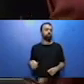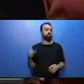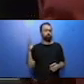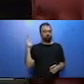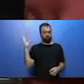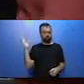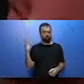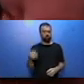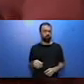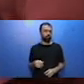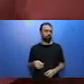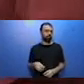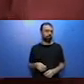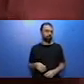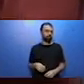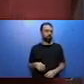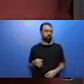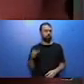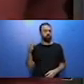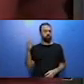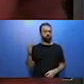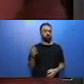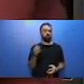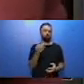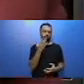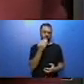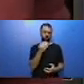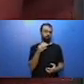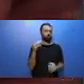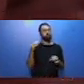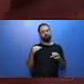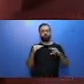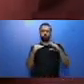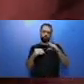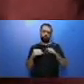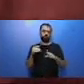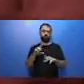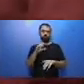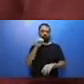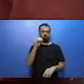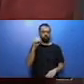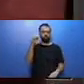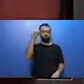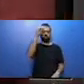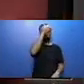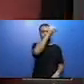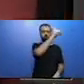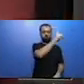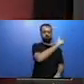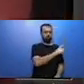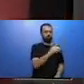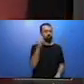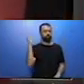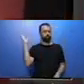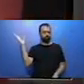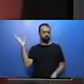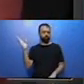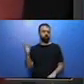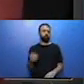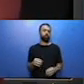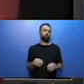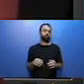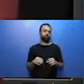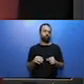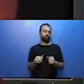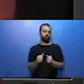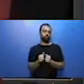um dia. Nós temos lá café da manhã, uma fruta, almoço, uma fruta e jantar. Como seria? Café da manhã. Um